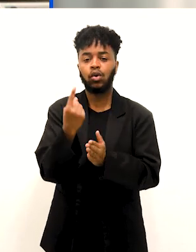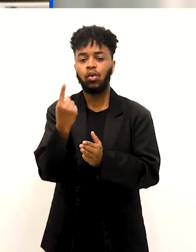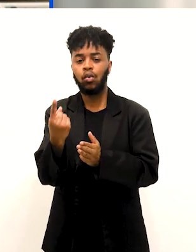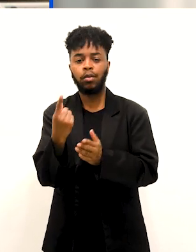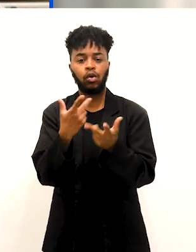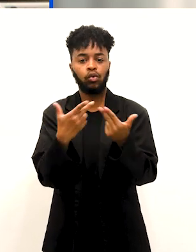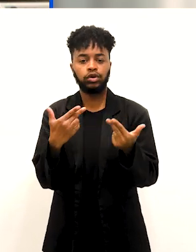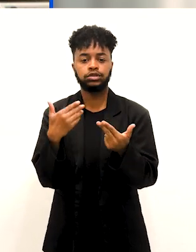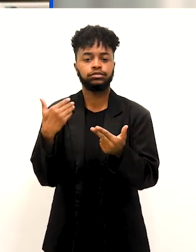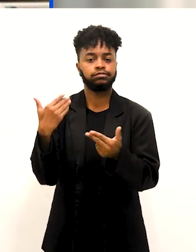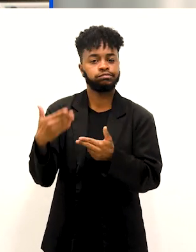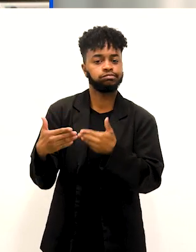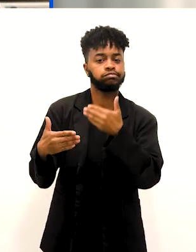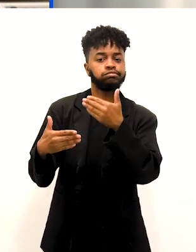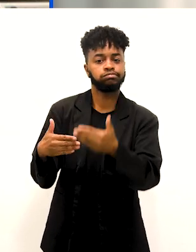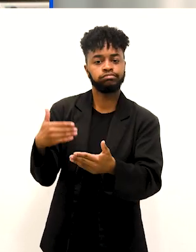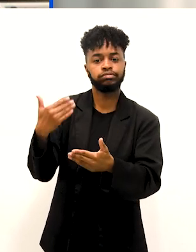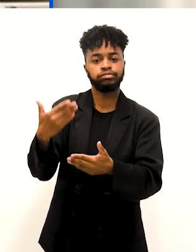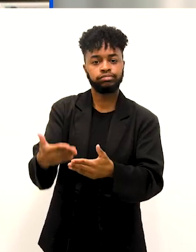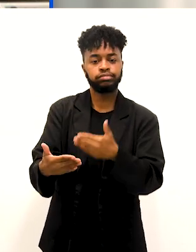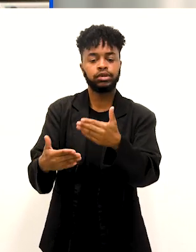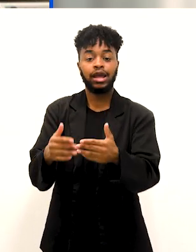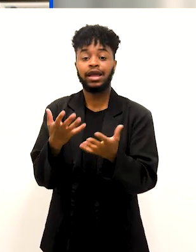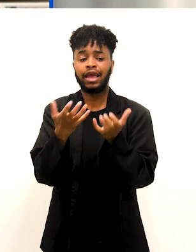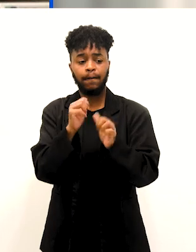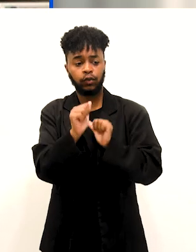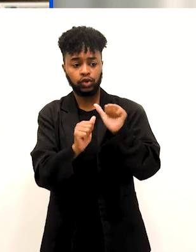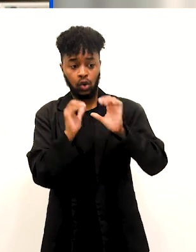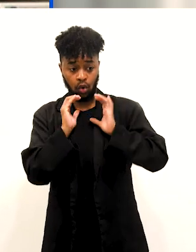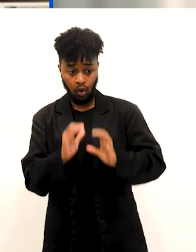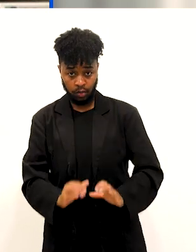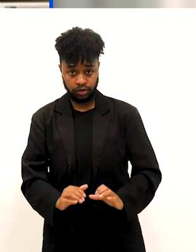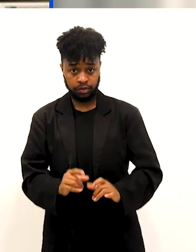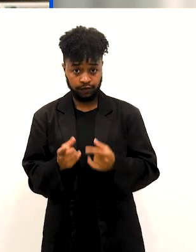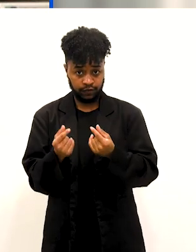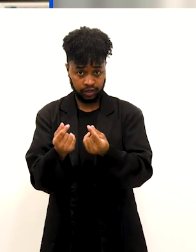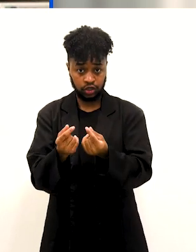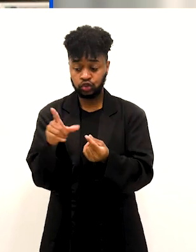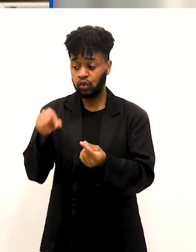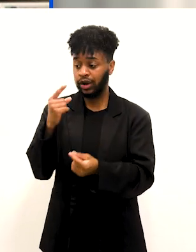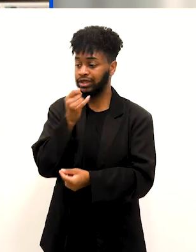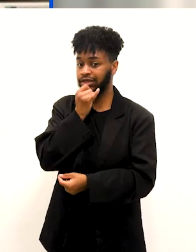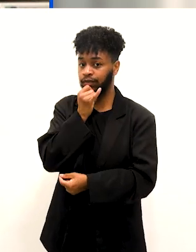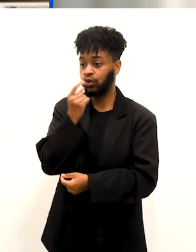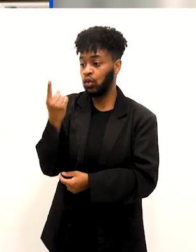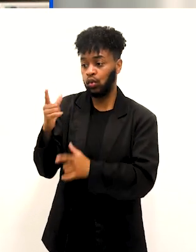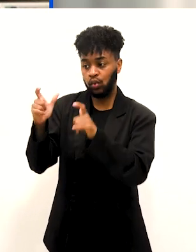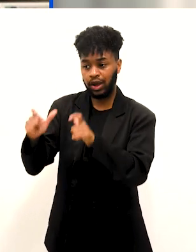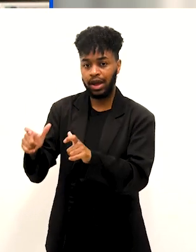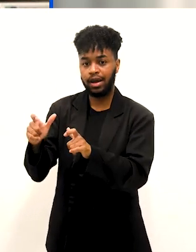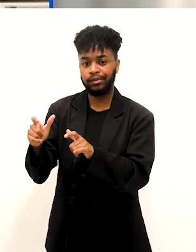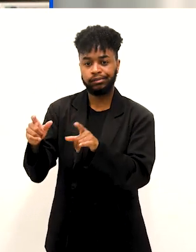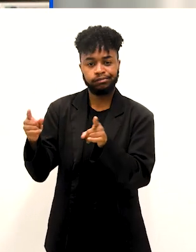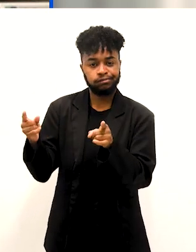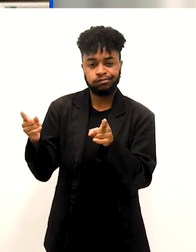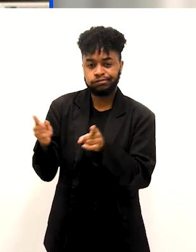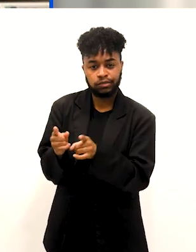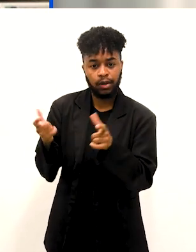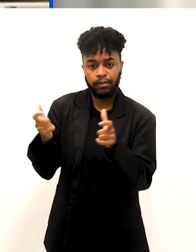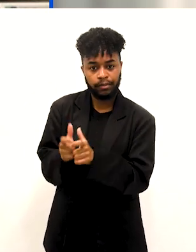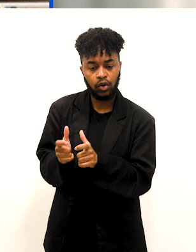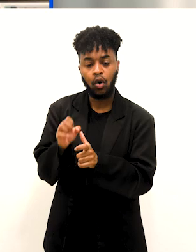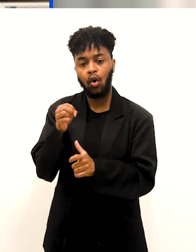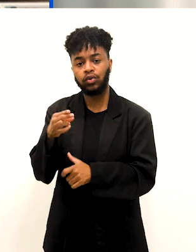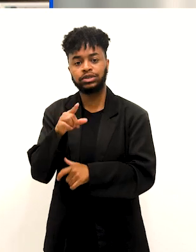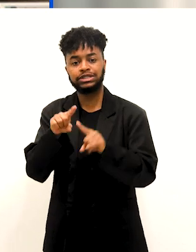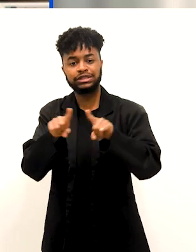por vez. Você quer melhorar o seu comportamento financeiro? Decida sobre um cômodo da casa. Então, meu quarto vai ser minimalista, depois uma